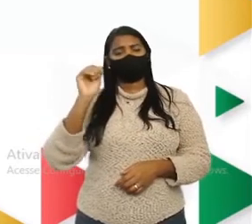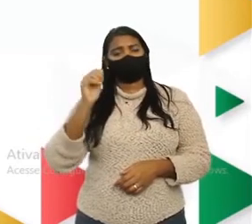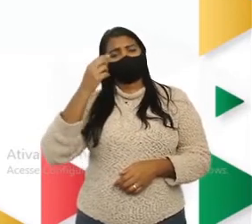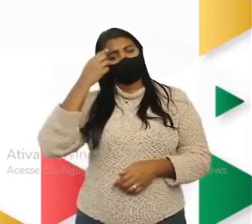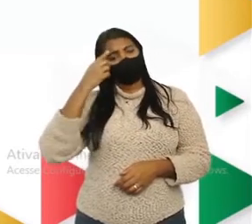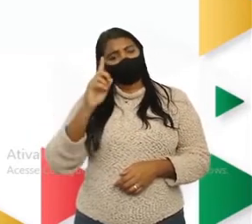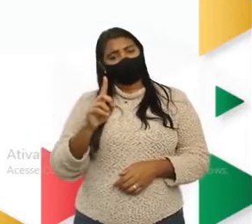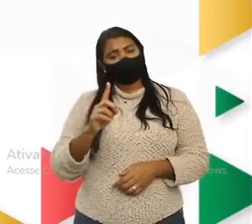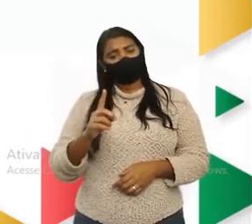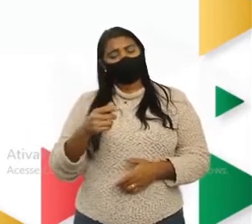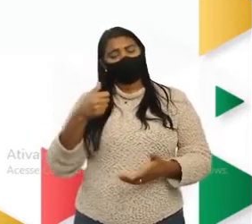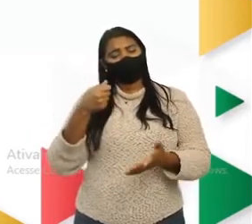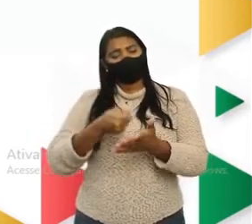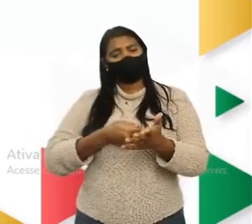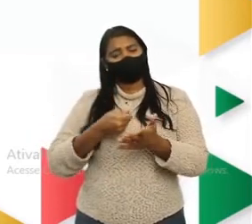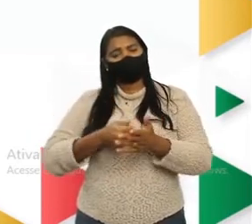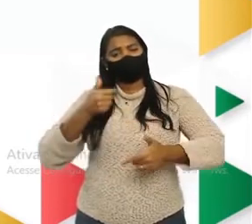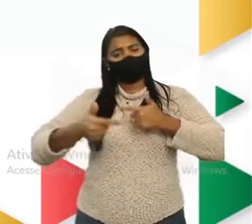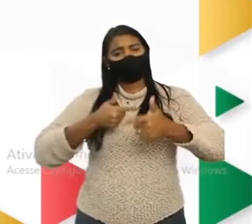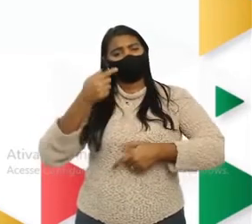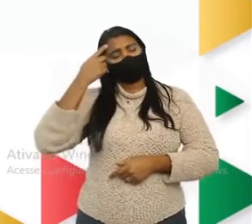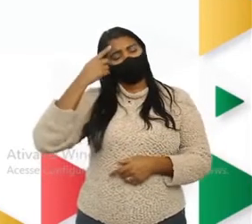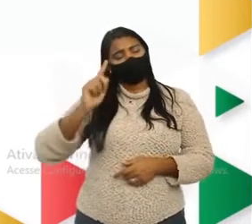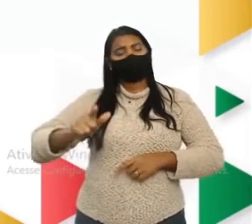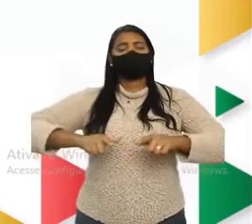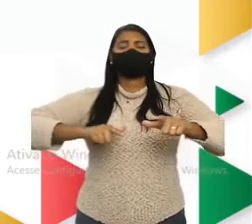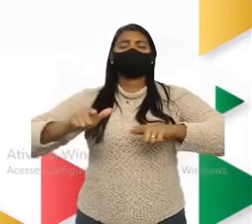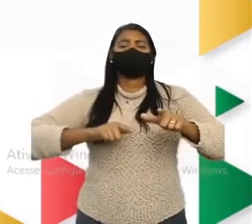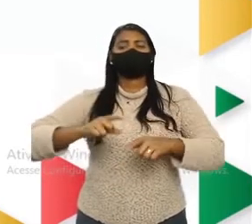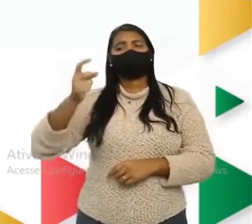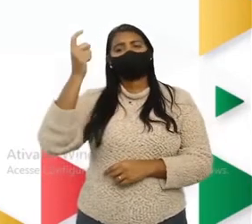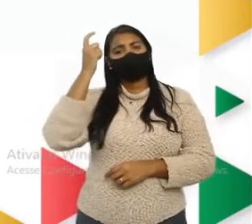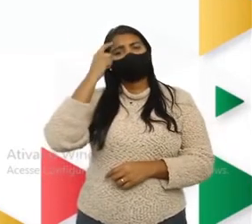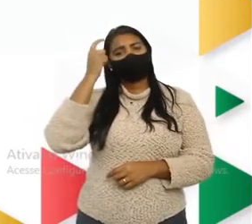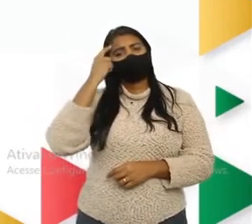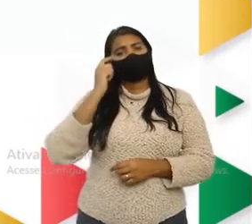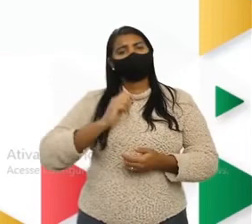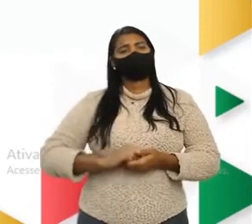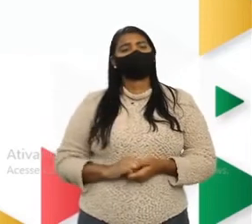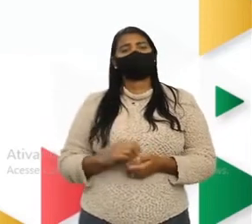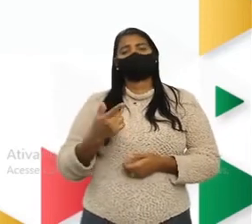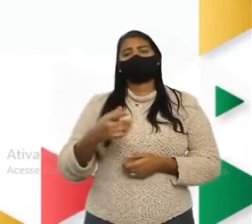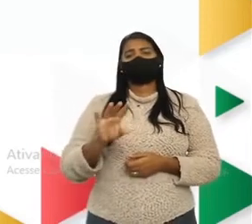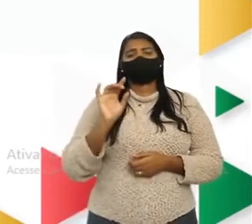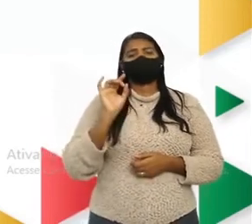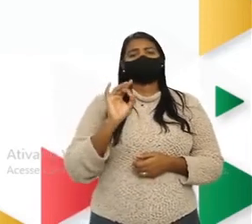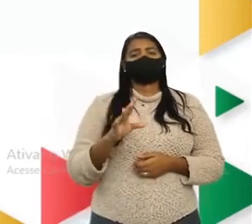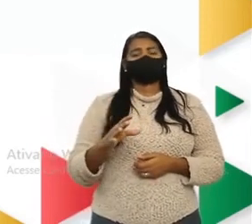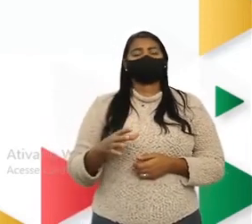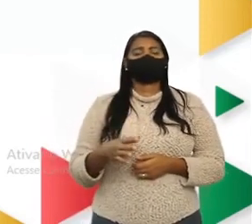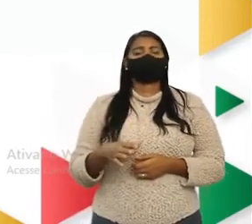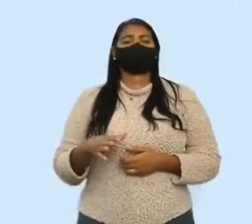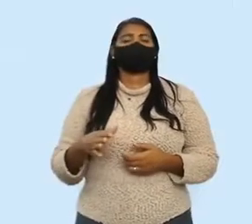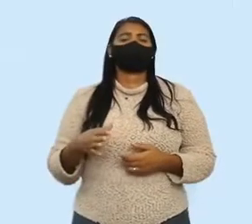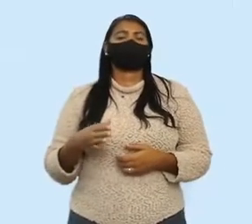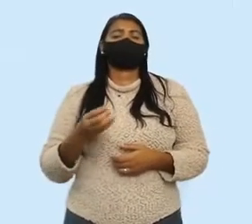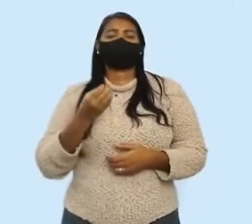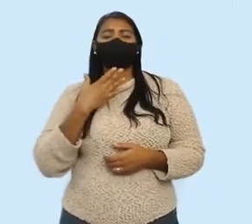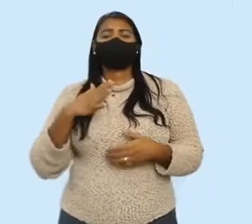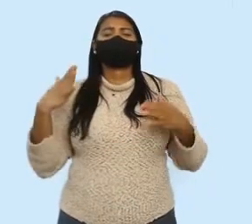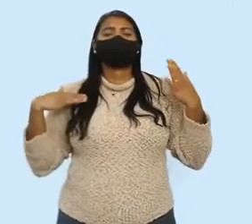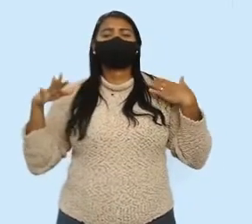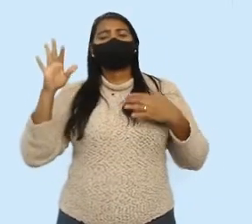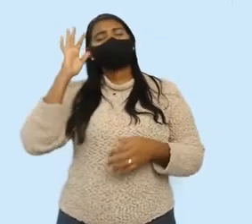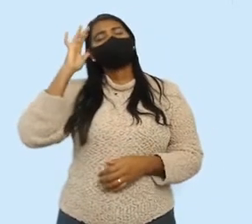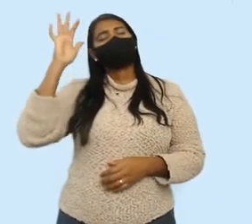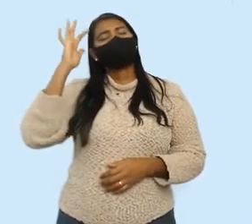resistência, no qual é o dia do trabalhador, que a gente pensa, né, não somente como um momento de lazer, mas um momento de reflexão